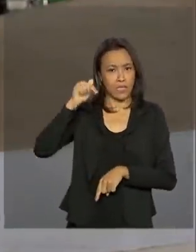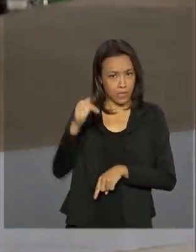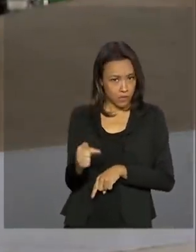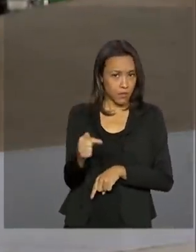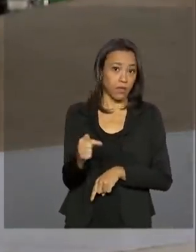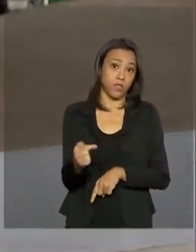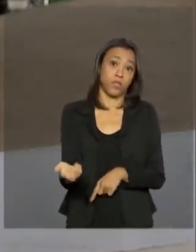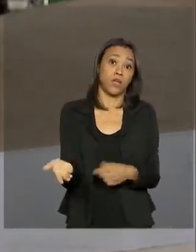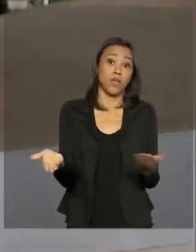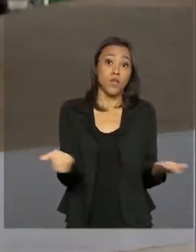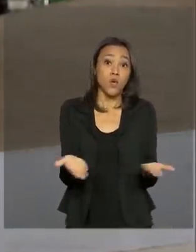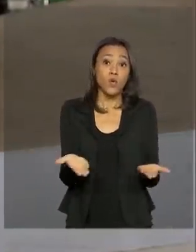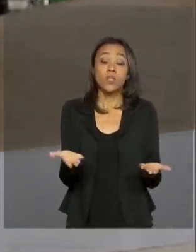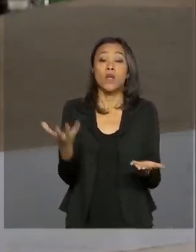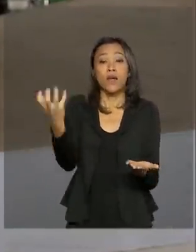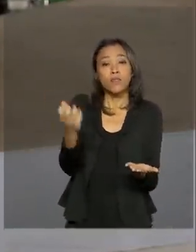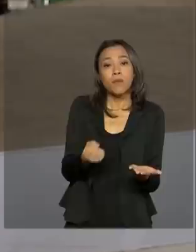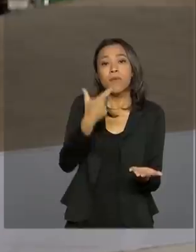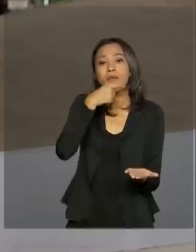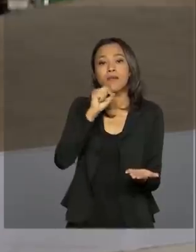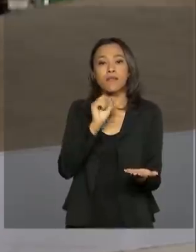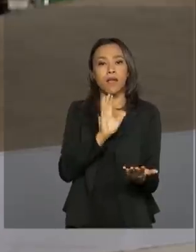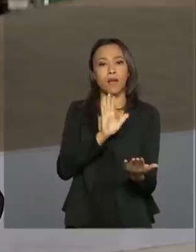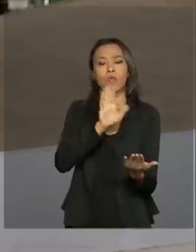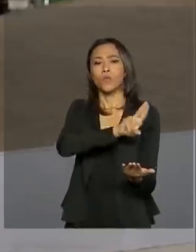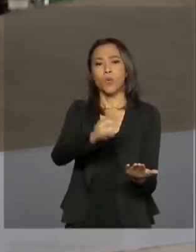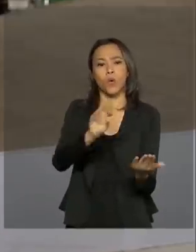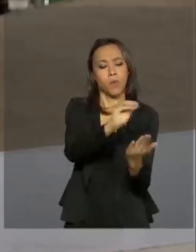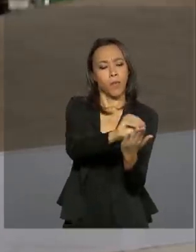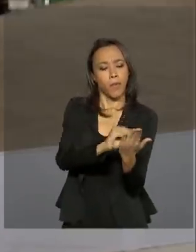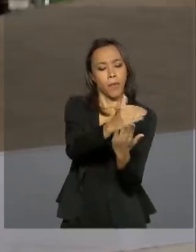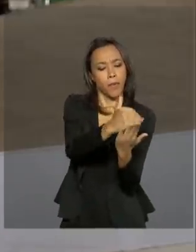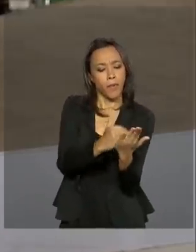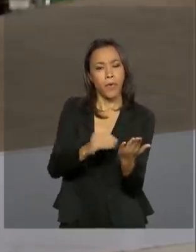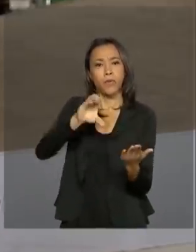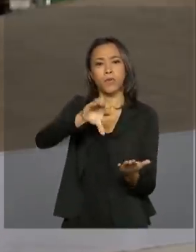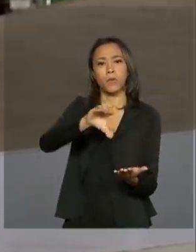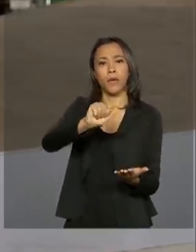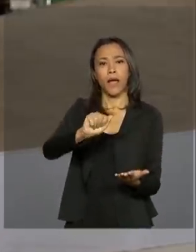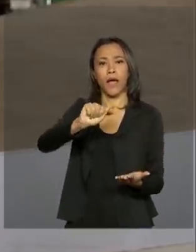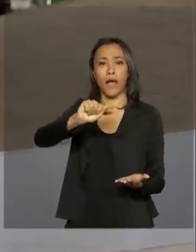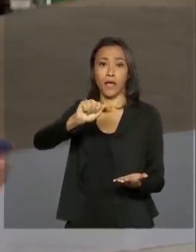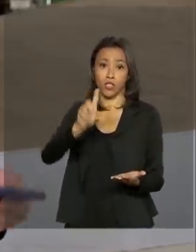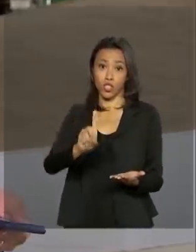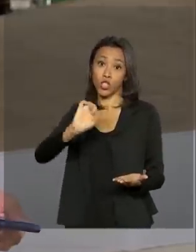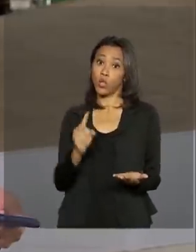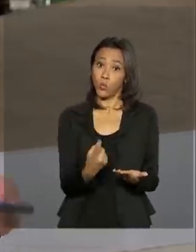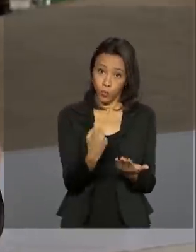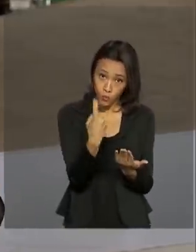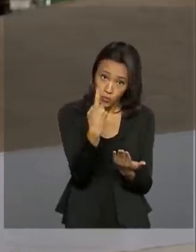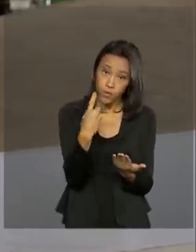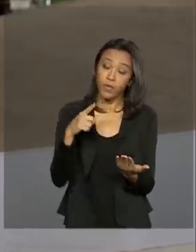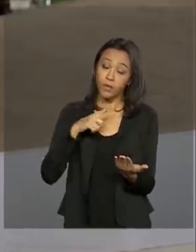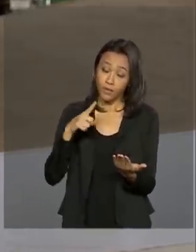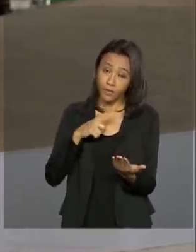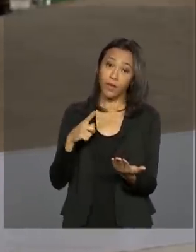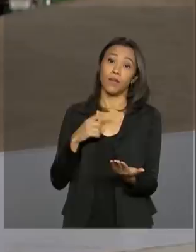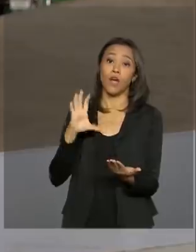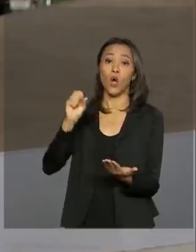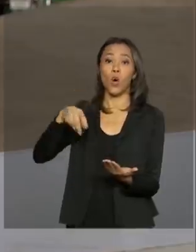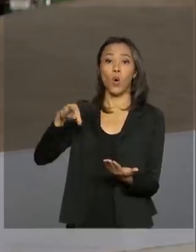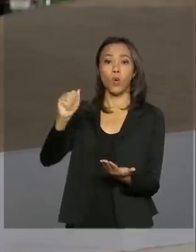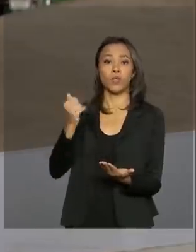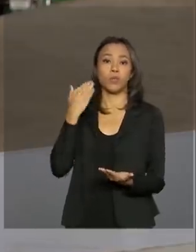momento, recebe quem está inserido no Cadastro Único, não está no Bolsa Família e tem contas na Caixa Econômica Federal e no Banco